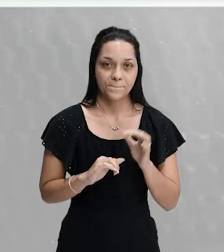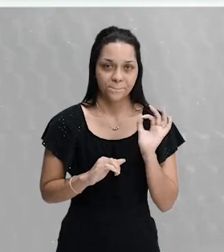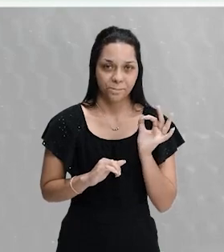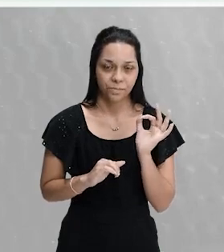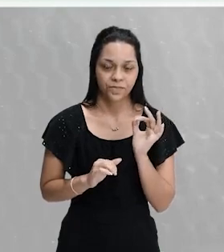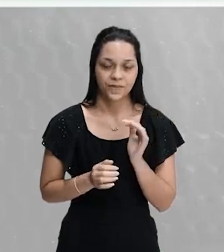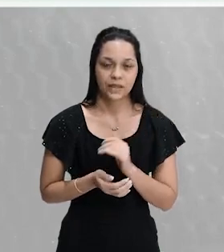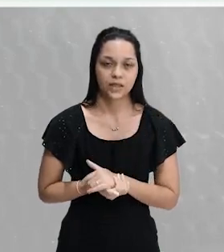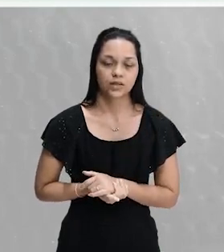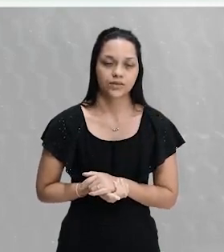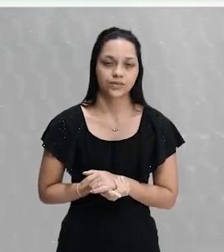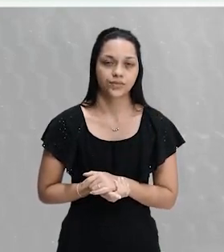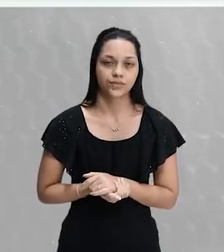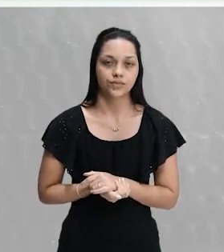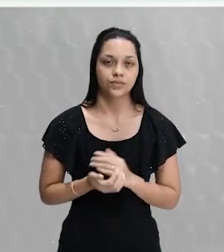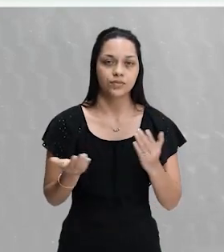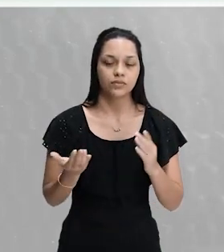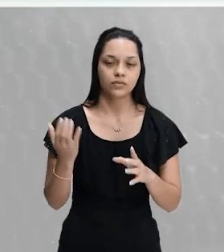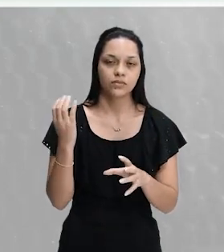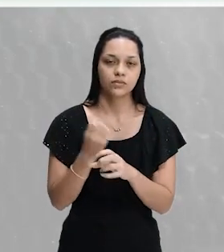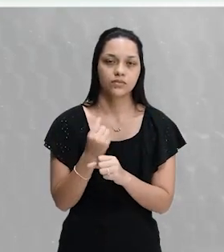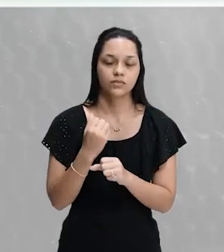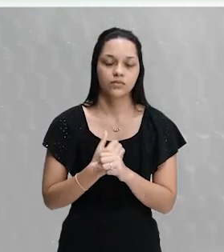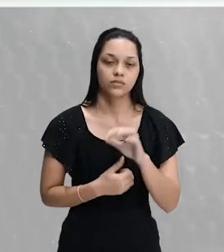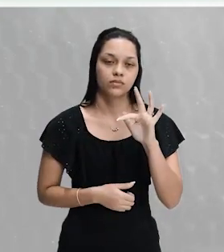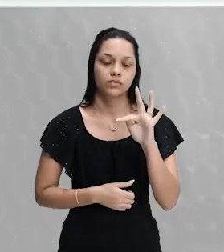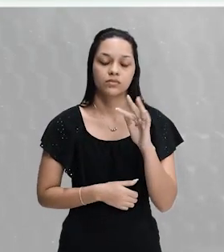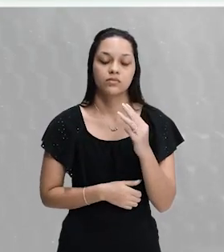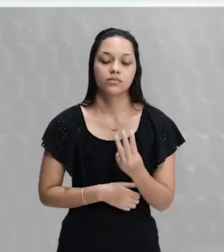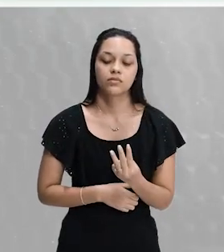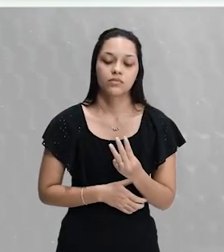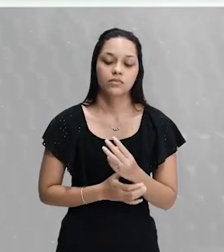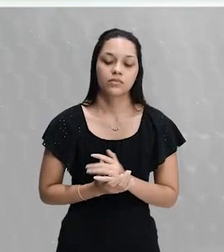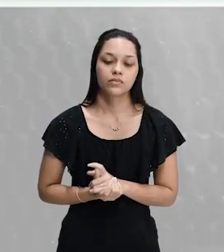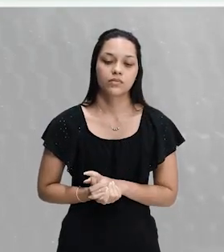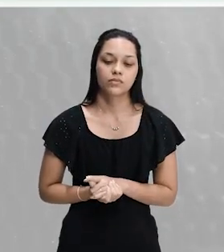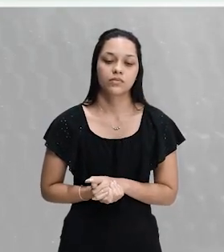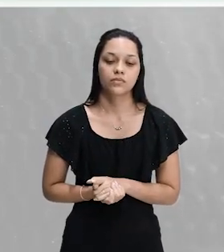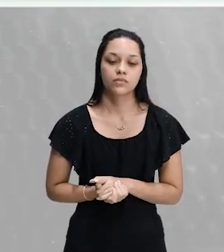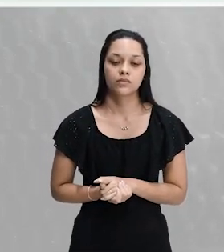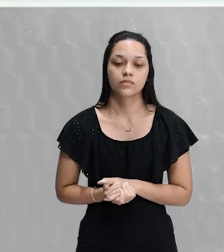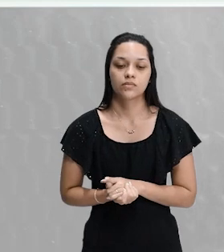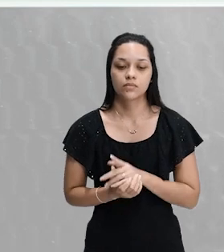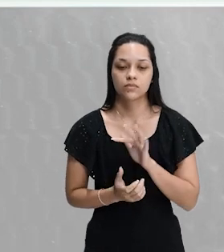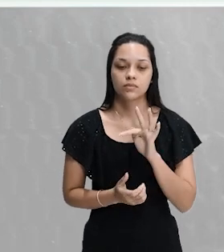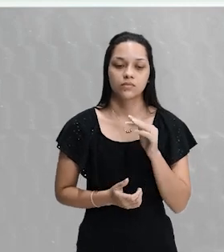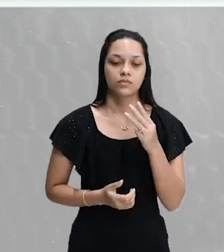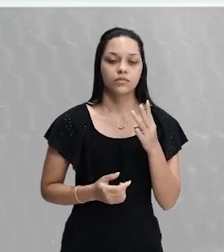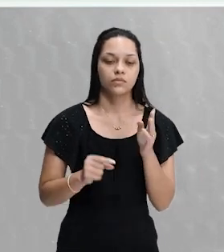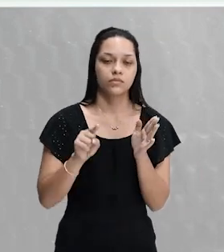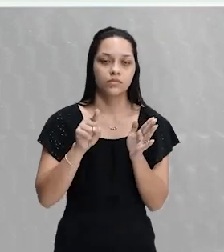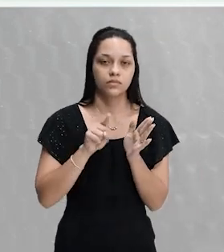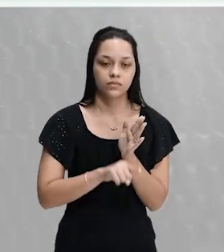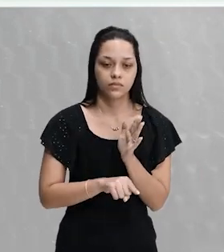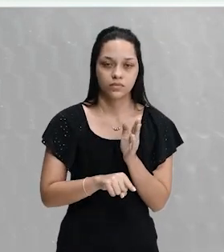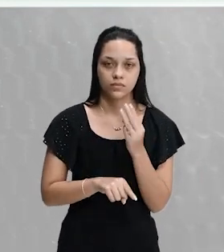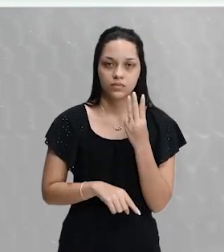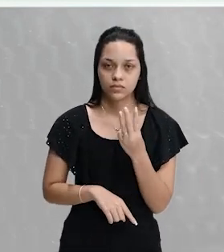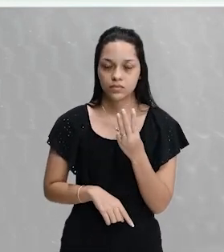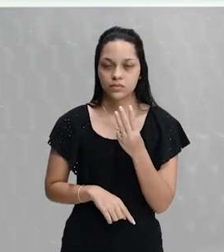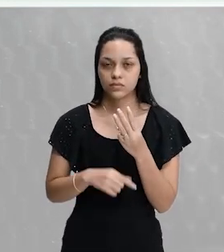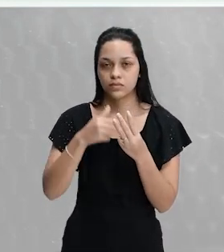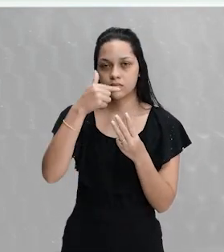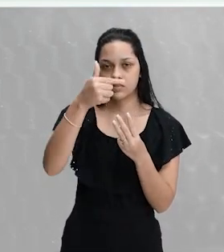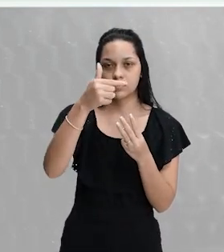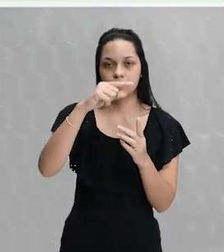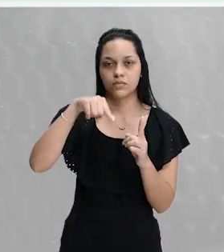Certinho? E vamos agora calcular o f de 3. O f de 3 vai ser igual a menos o 3 ao